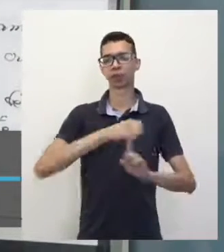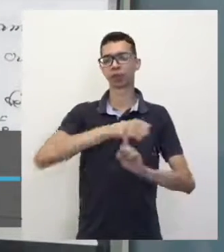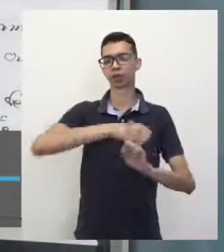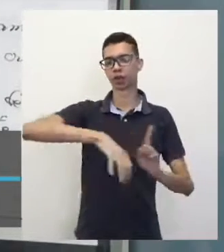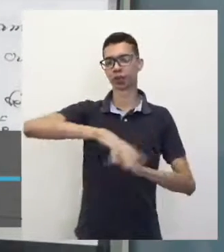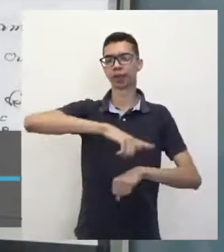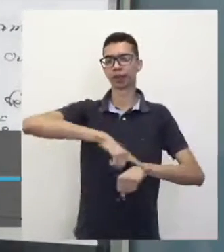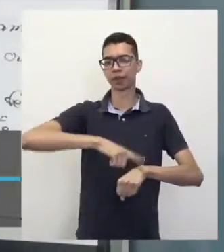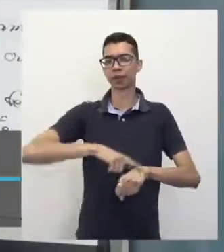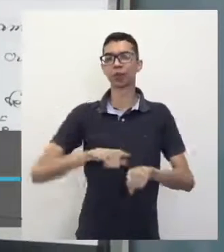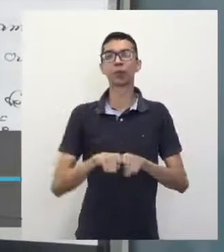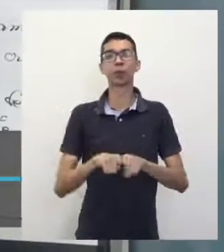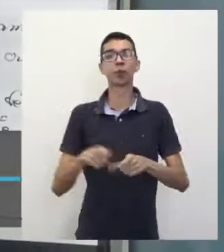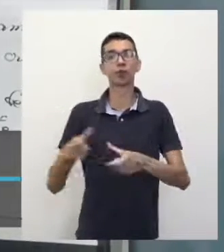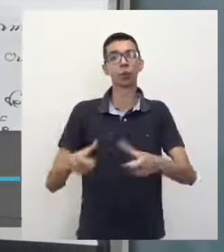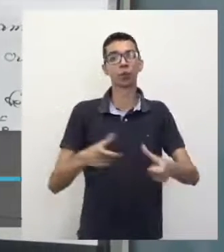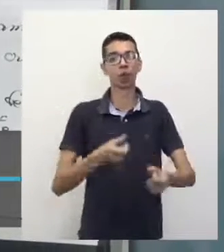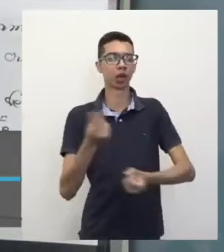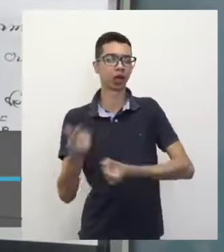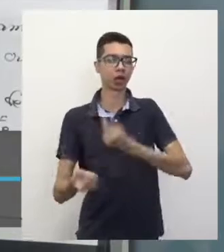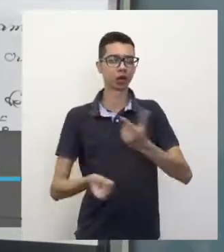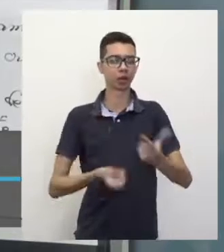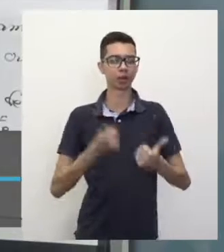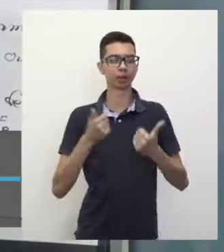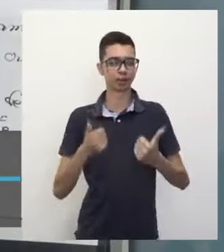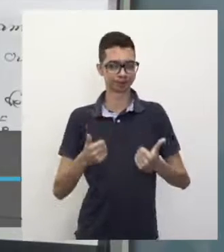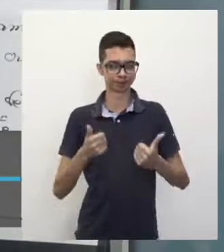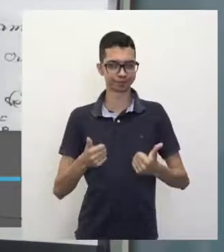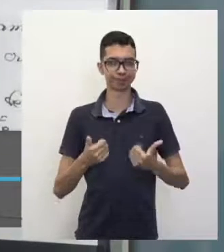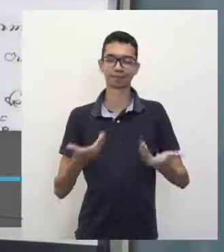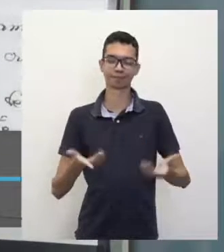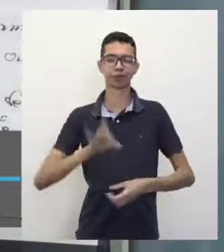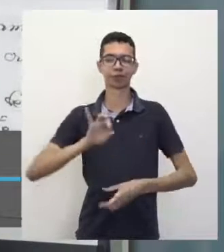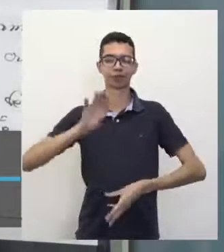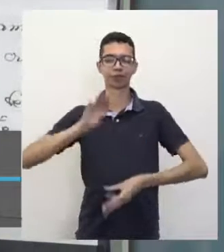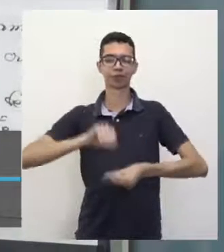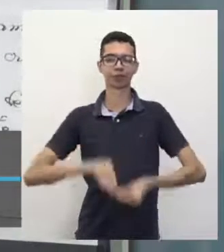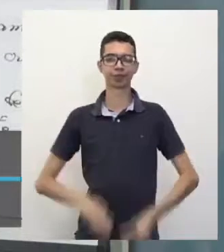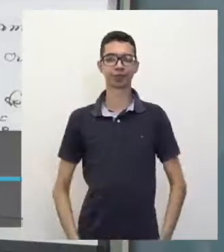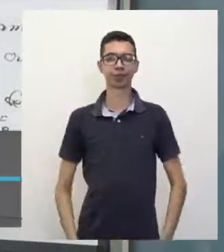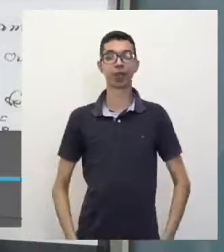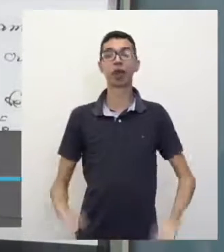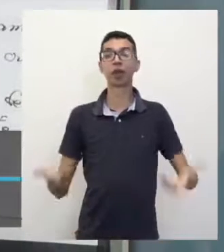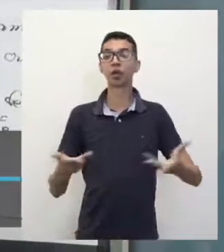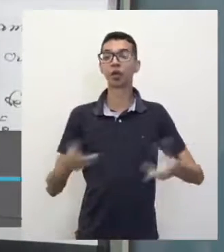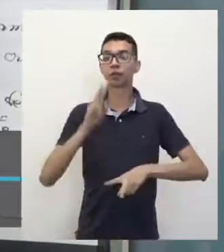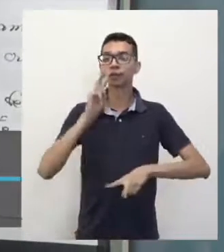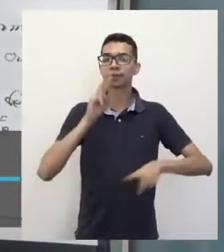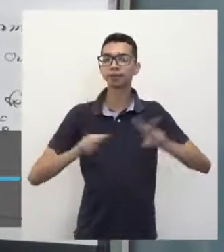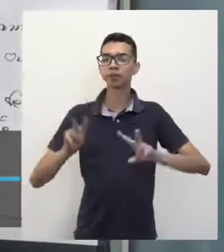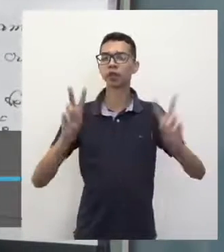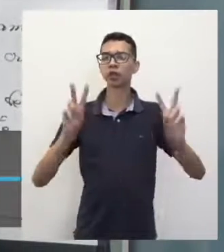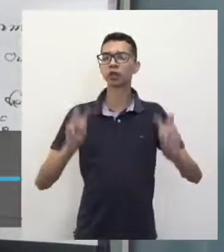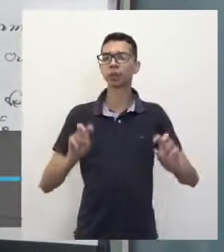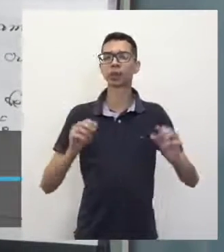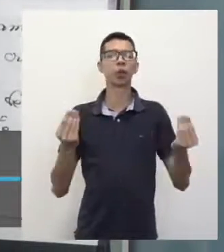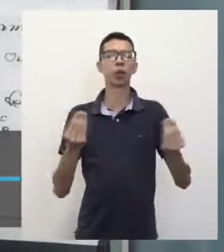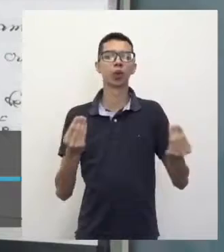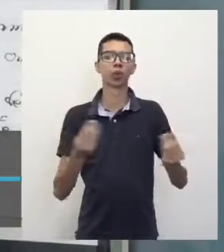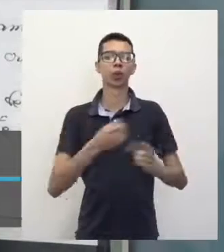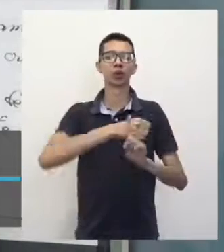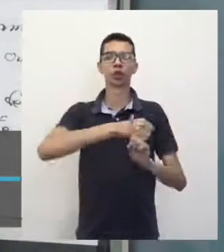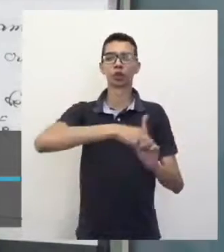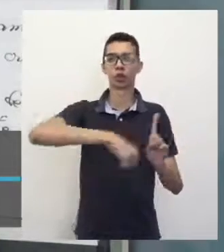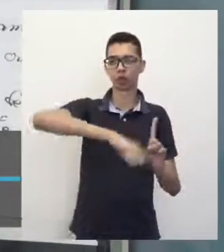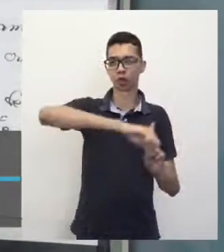determinado local, tá certo? Então é isso. Vamos lá. Vamos ver agora um pouquinho sobre a dimensão social, né,